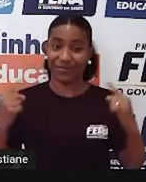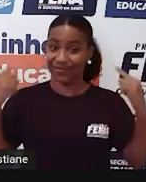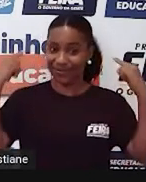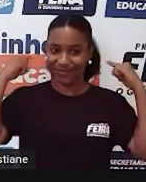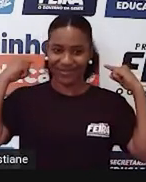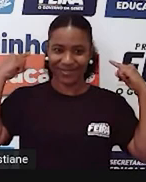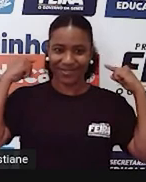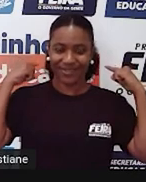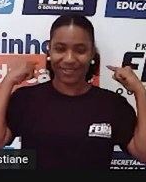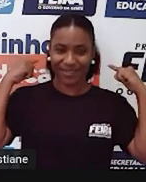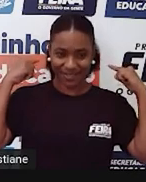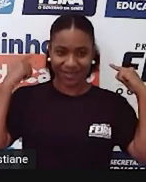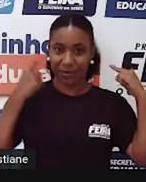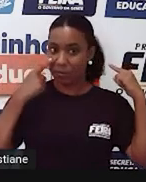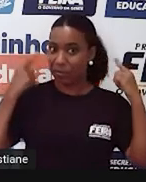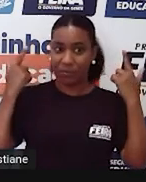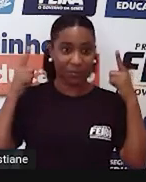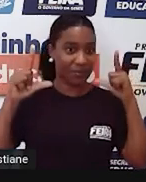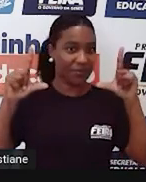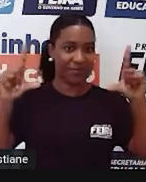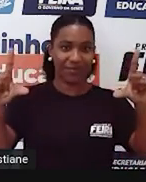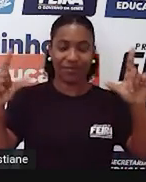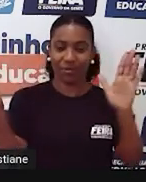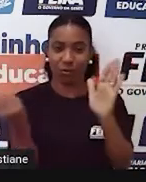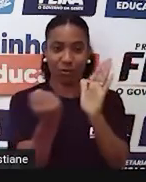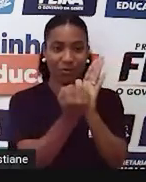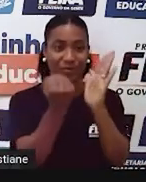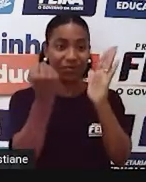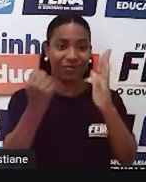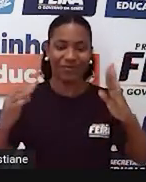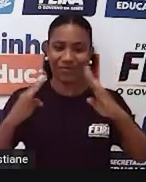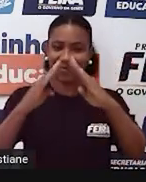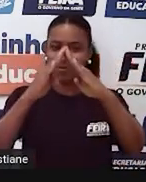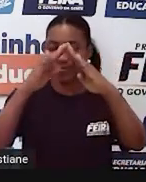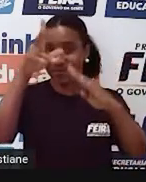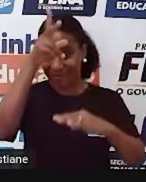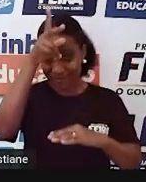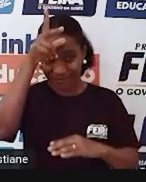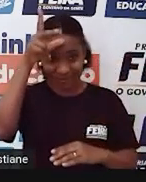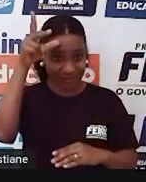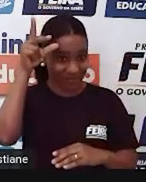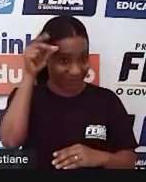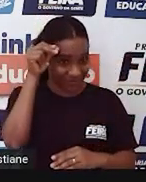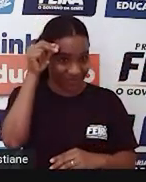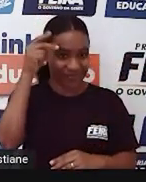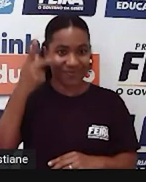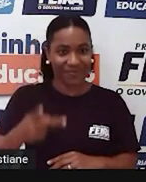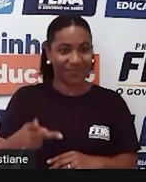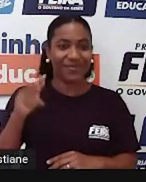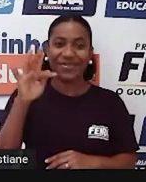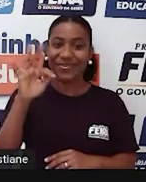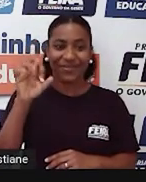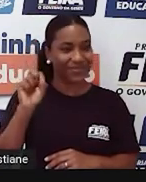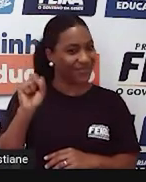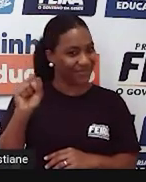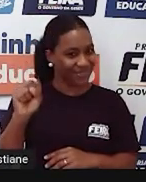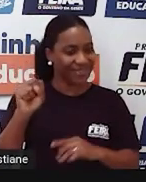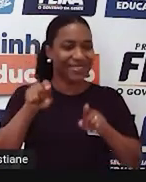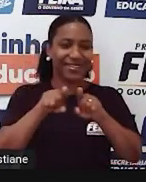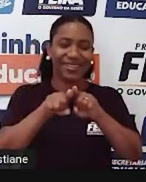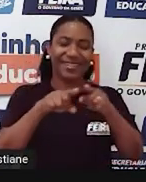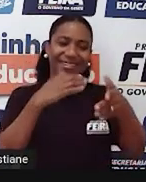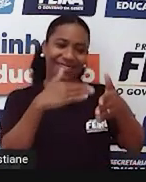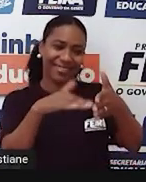vídeo, vocês podem visualizar um painel com logomarcas da Prefeitura Municipal e da